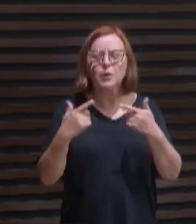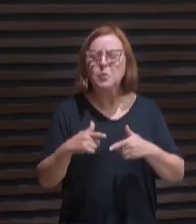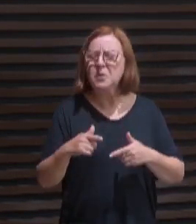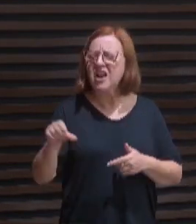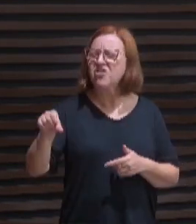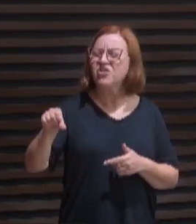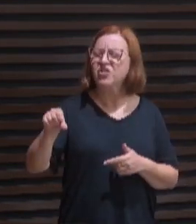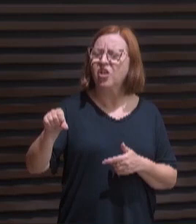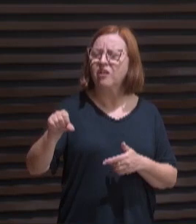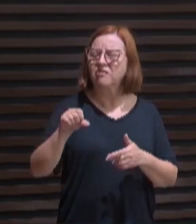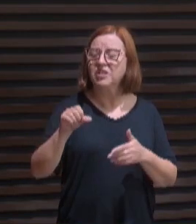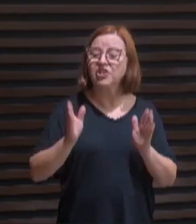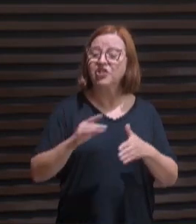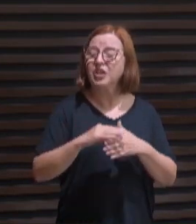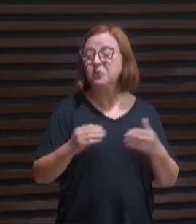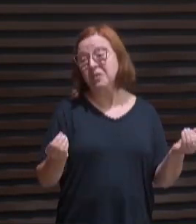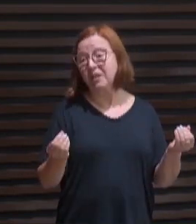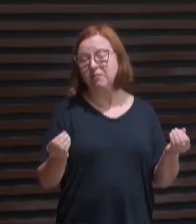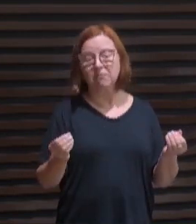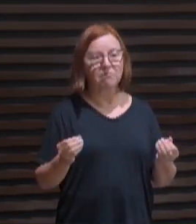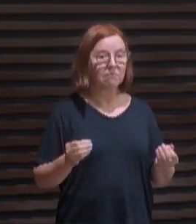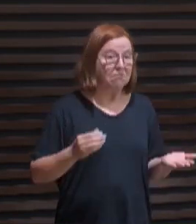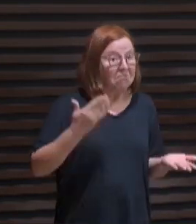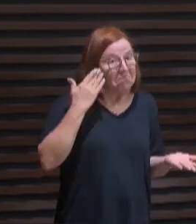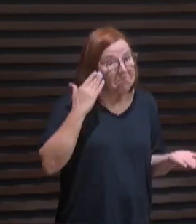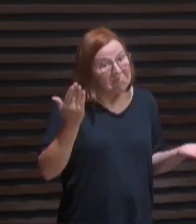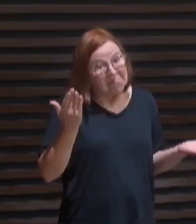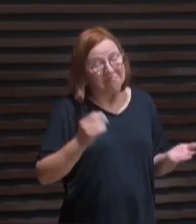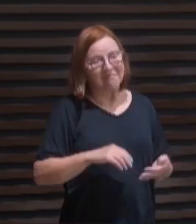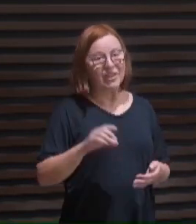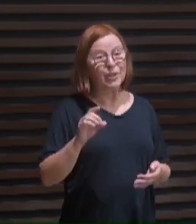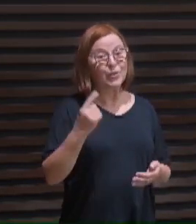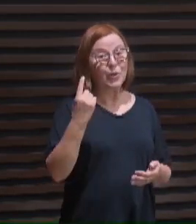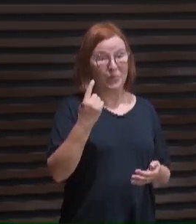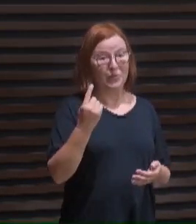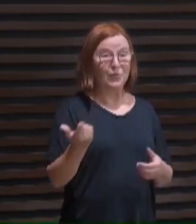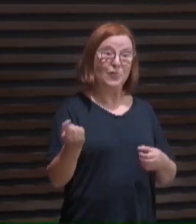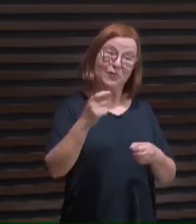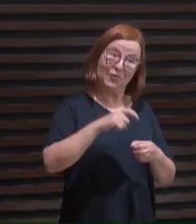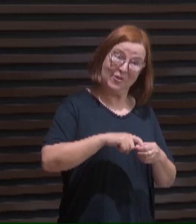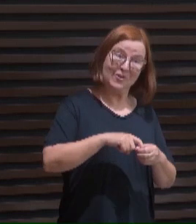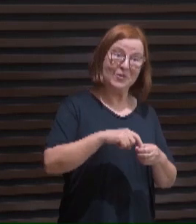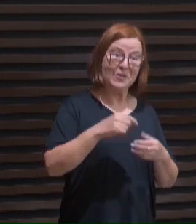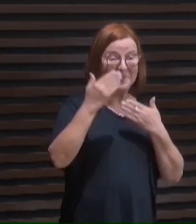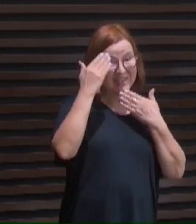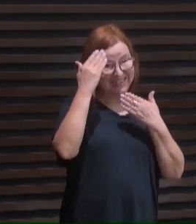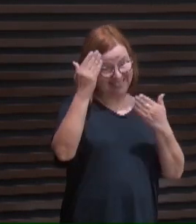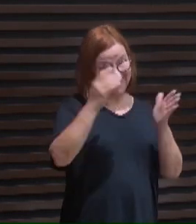Será que essa é a proporção da gratidão? Sabe por quê? Ela está ligada com o